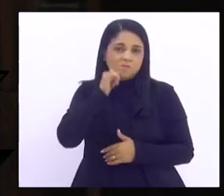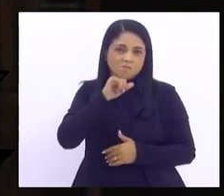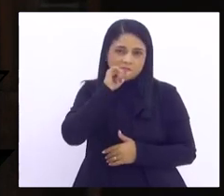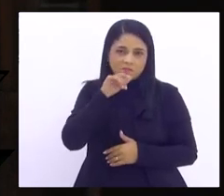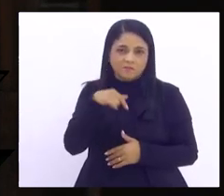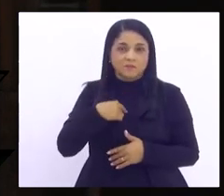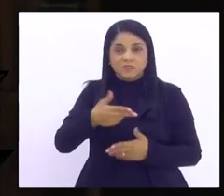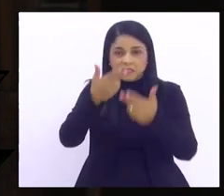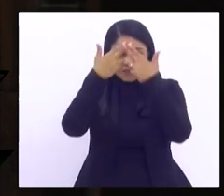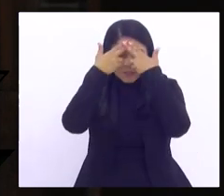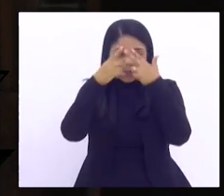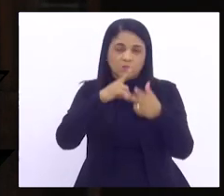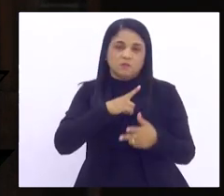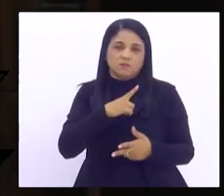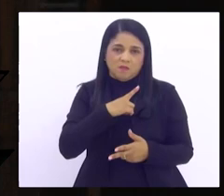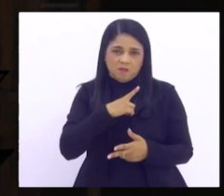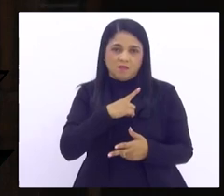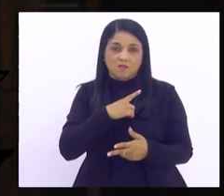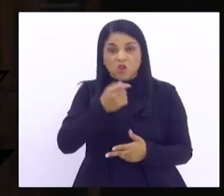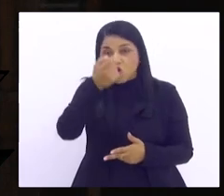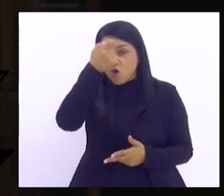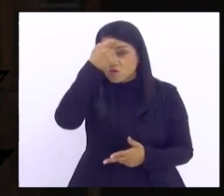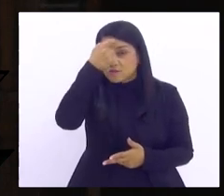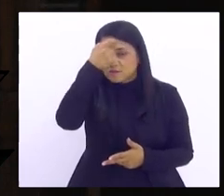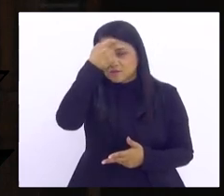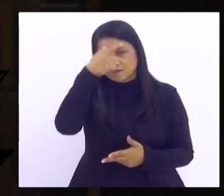feito o aborto. Trauma de consciência.